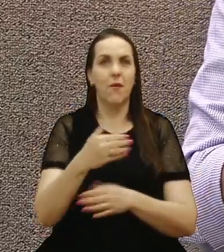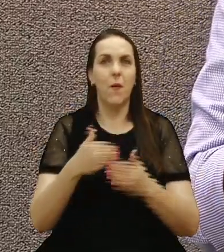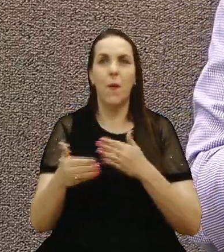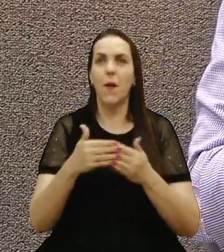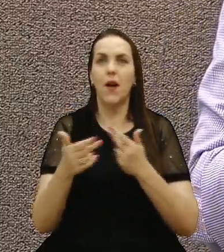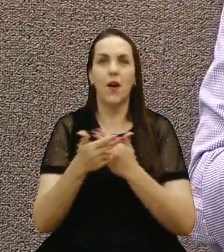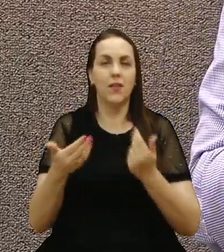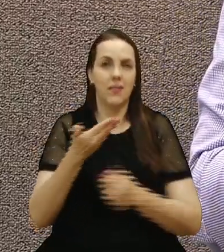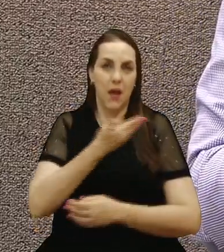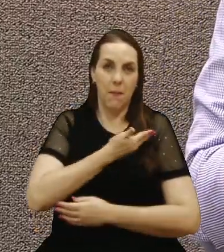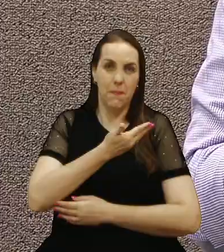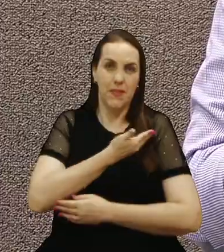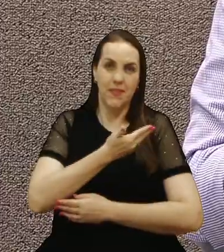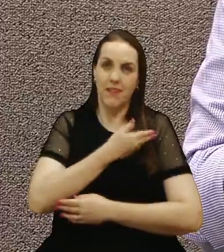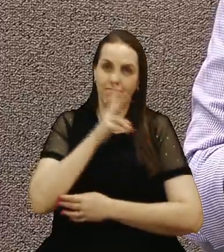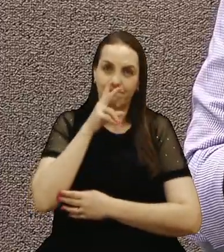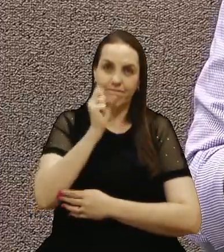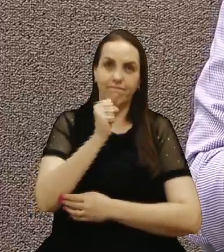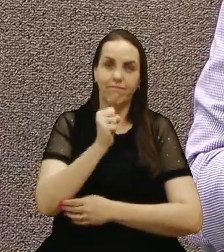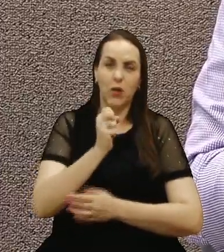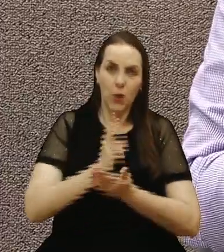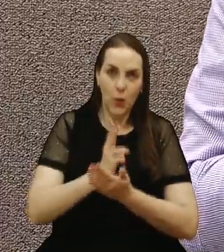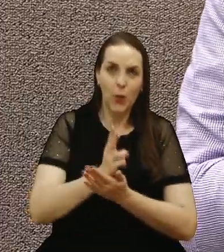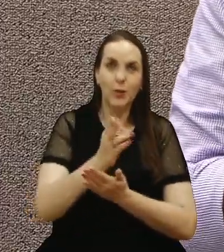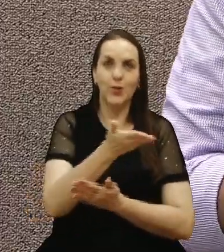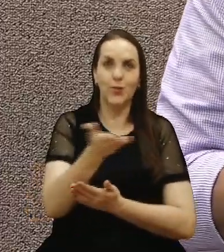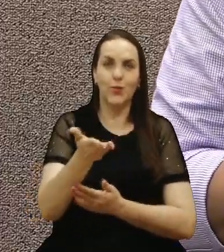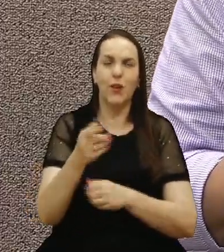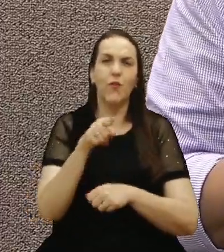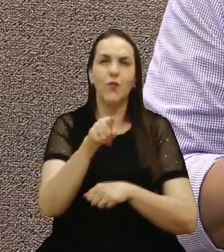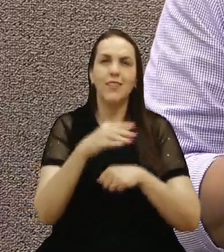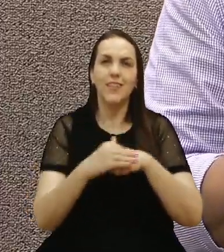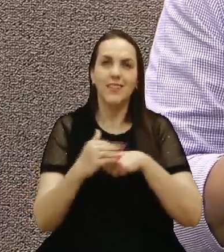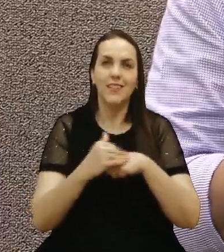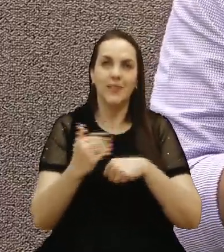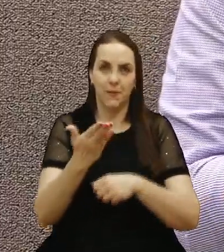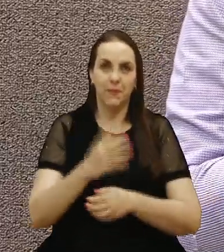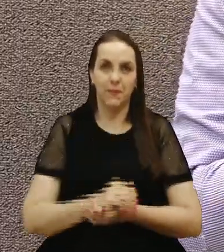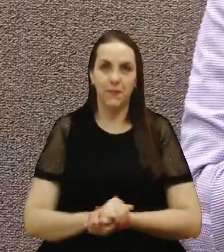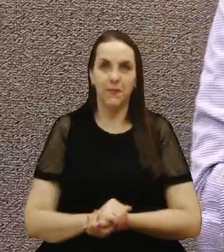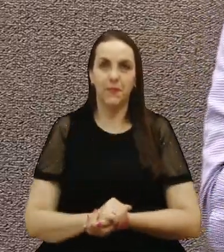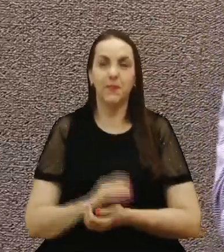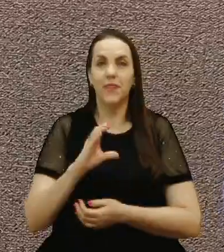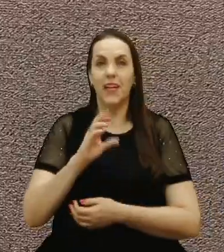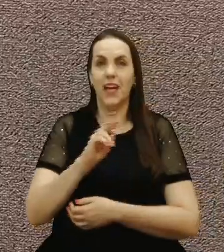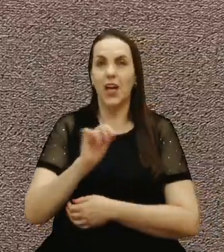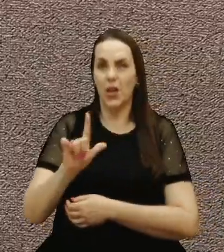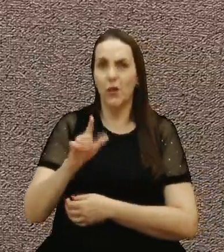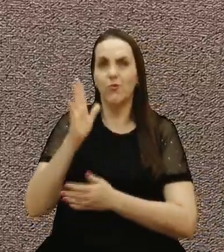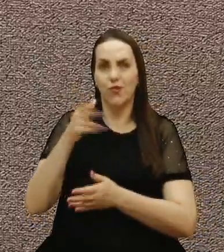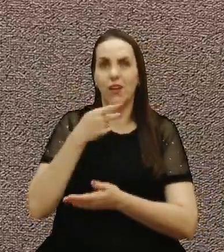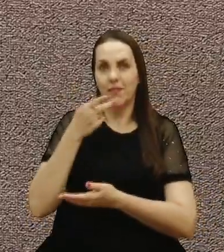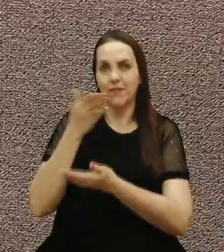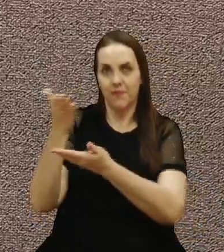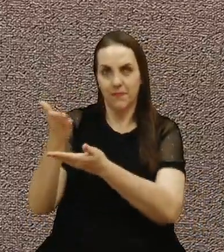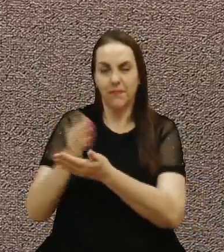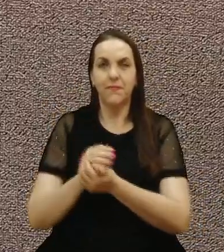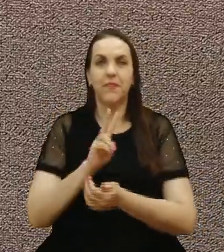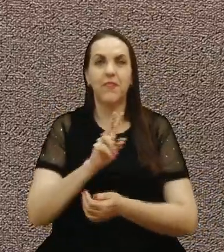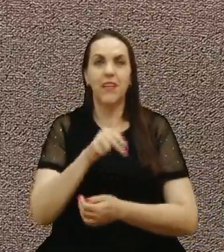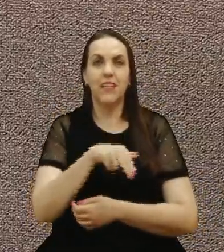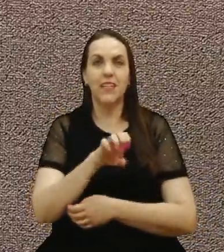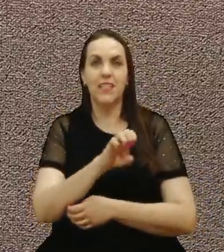nós temos uma amizade muito grande. Continue assim, então, querido. A Carol, que já foi falada, a